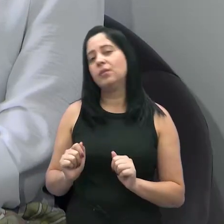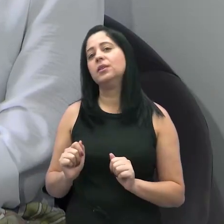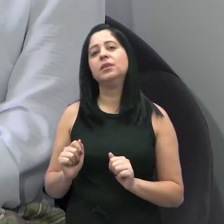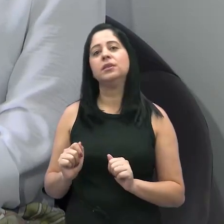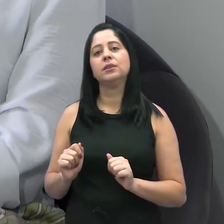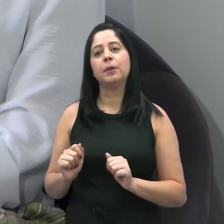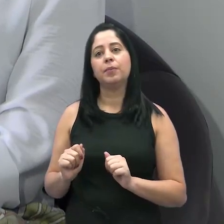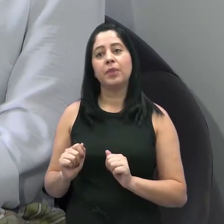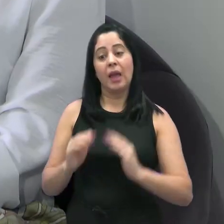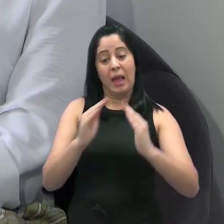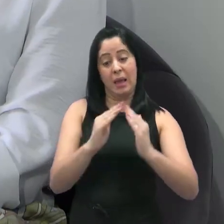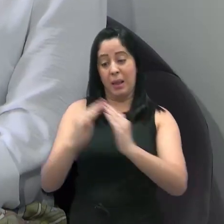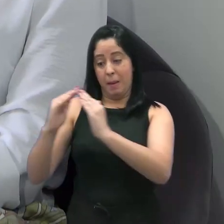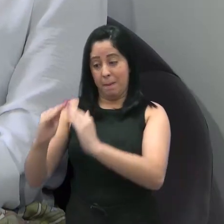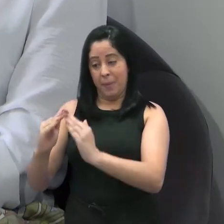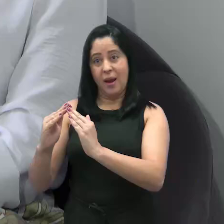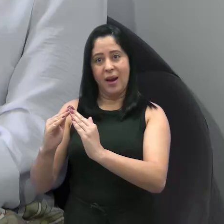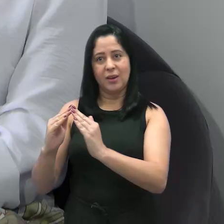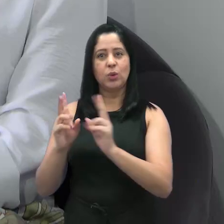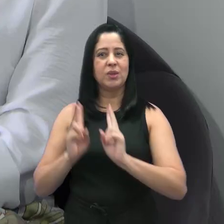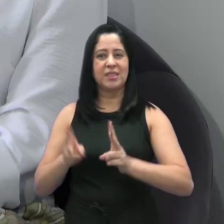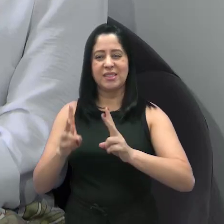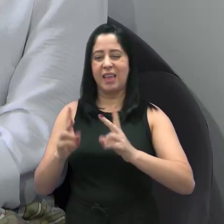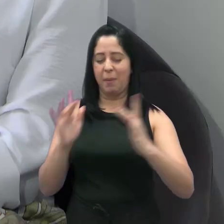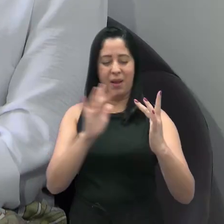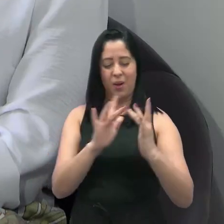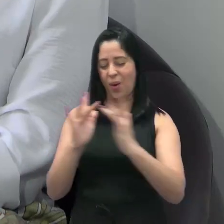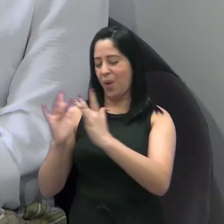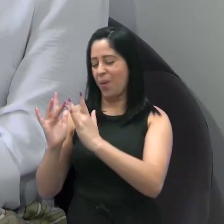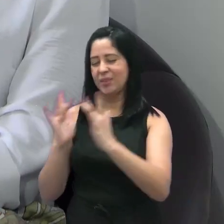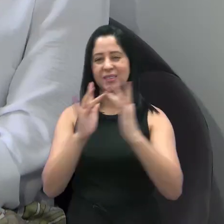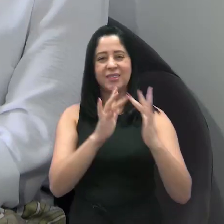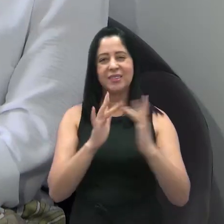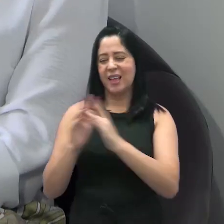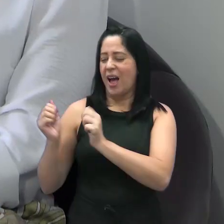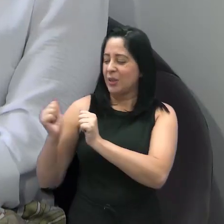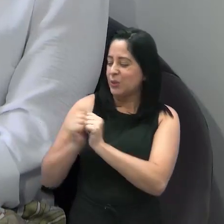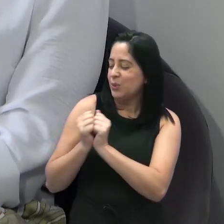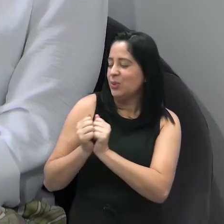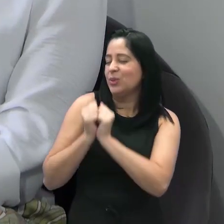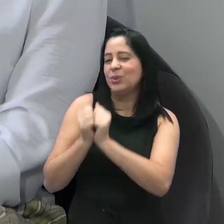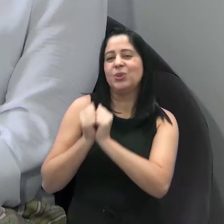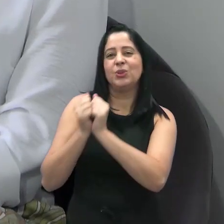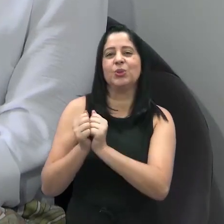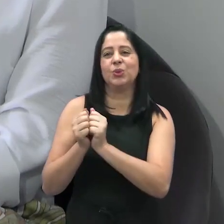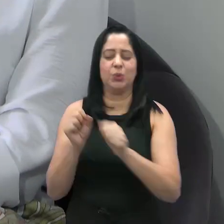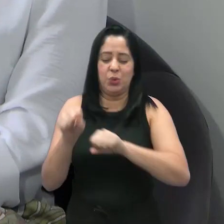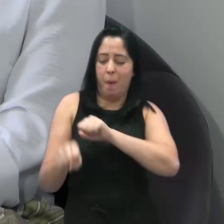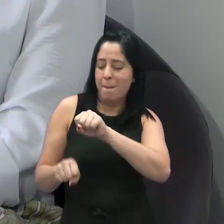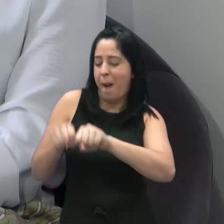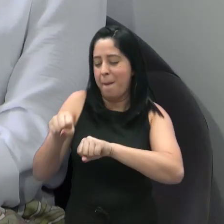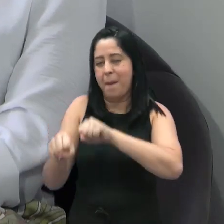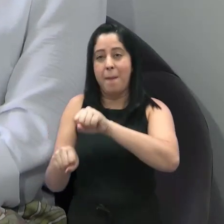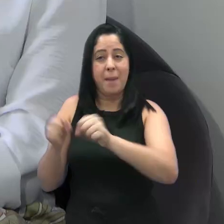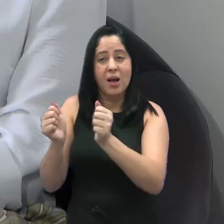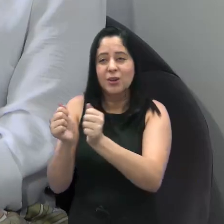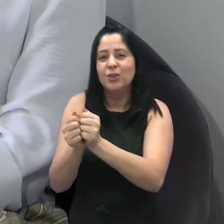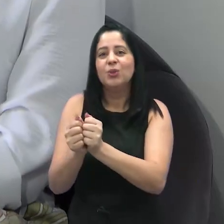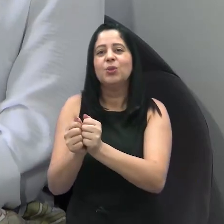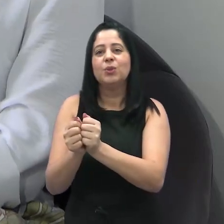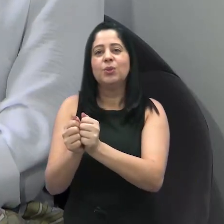Ele morava próximo da minha casa, então a gente sempre estava juntos, a gente andava de bicicleta